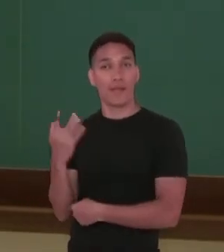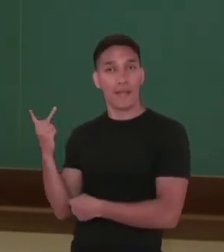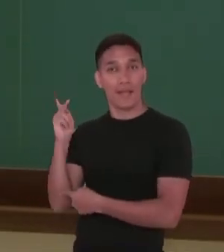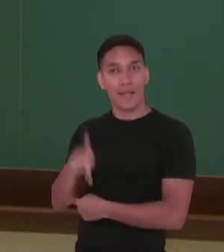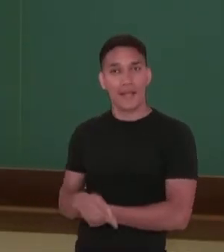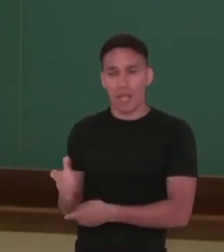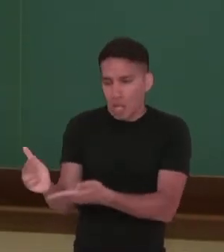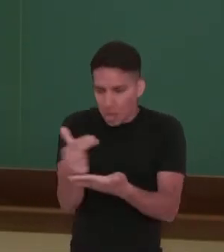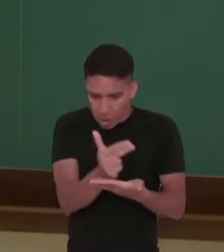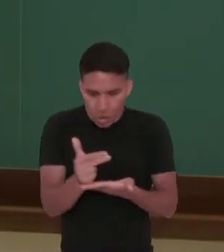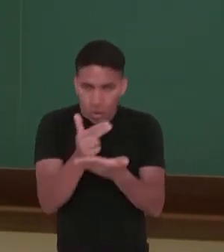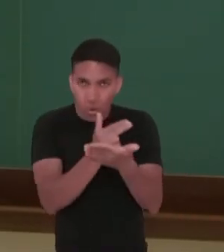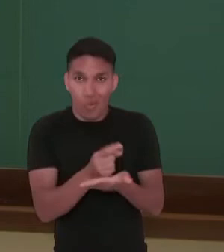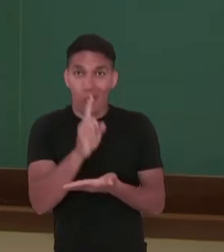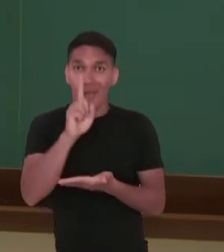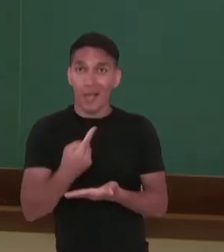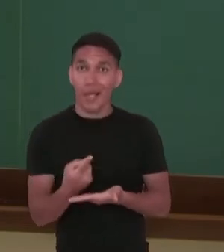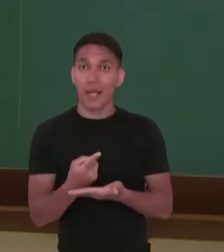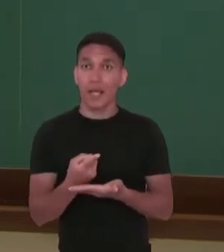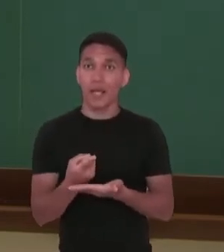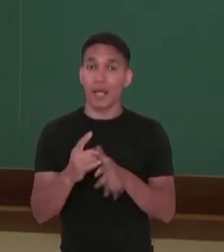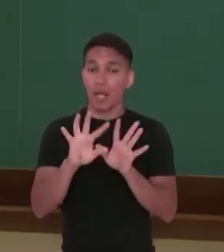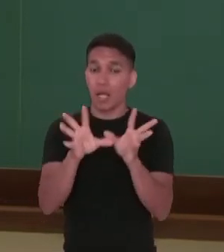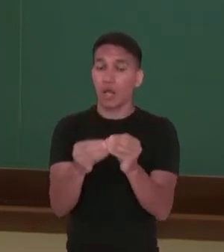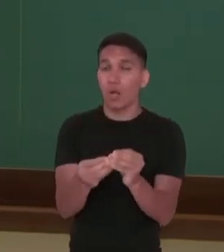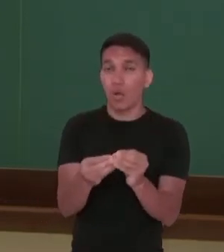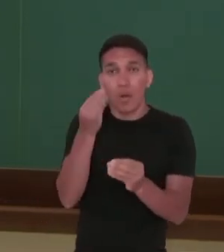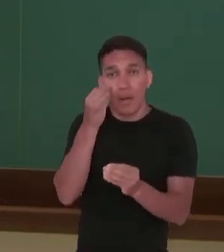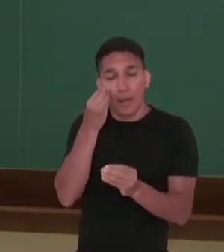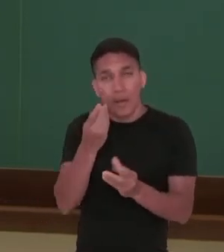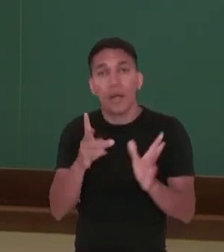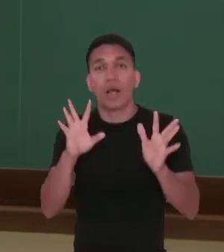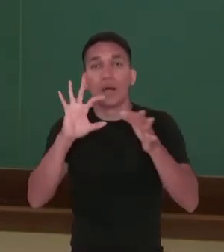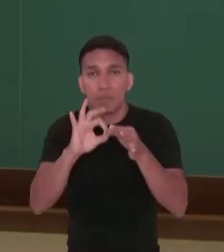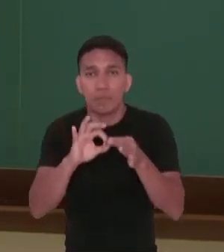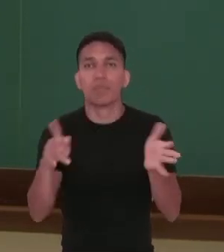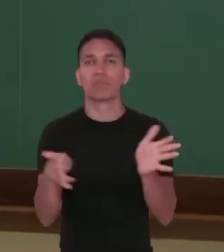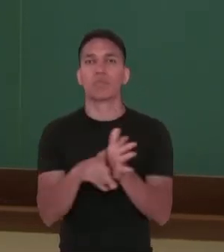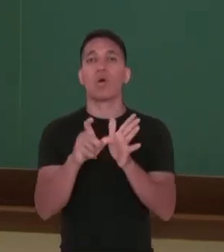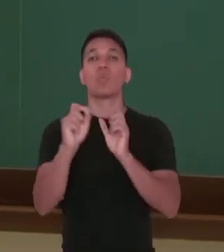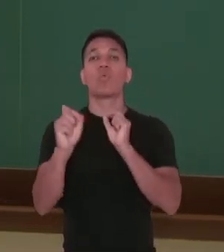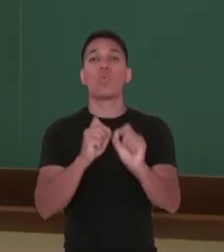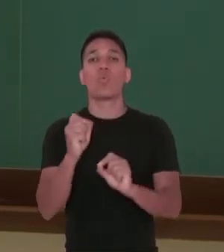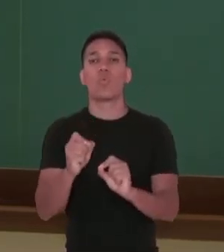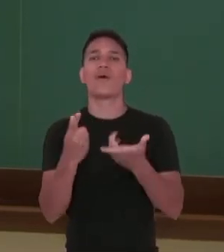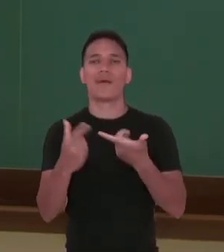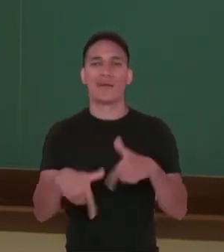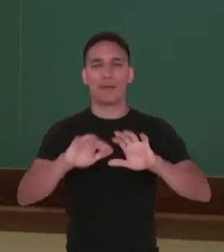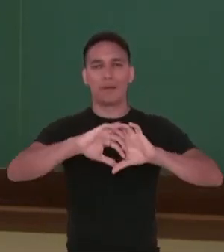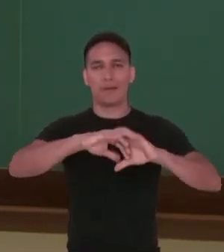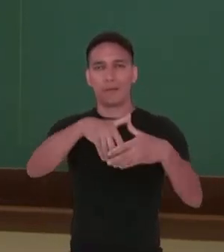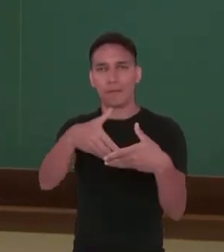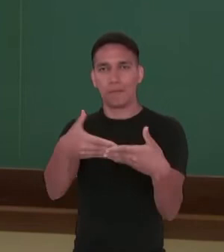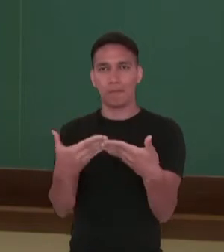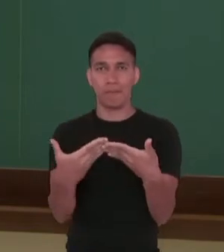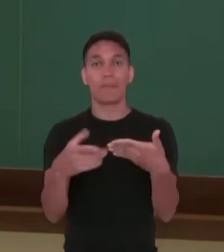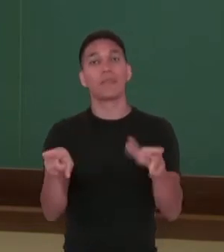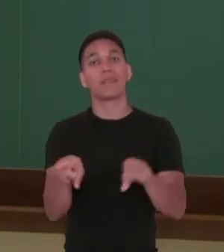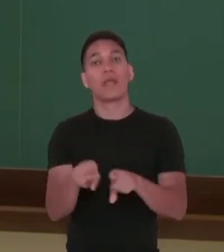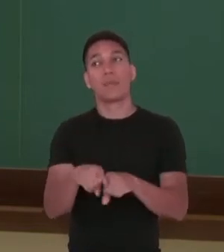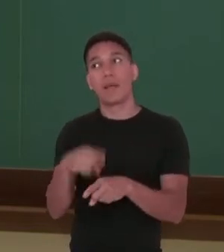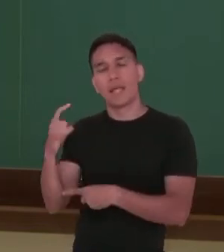croquis, ele é um esboço cartográfico. Ele se preocupa com as regras, padrões da cartografia, né, de você